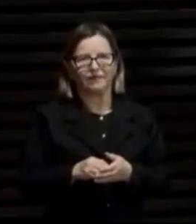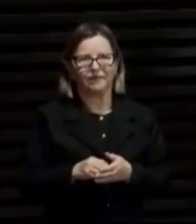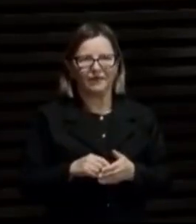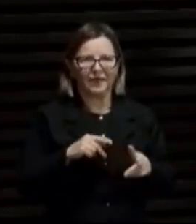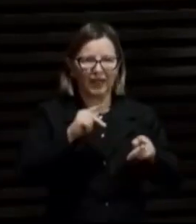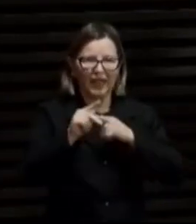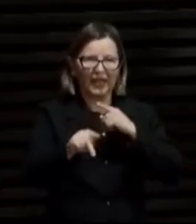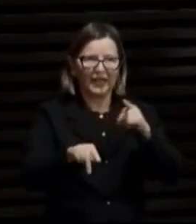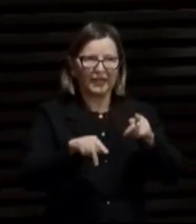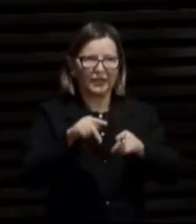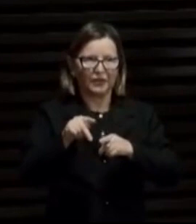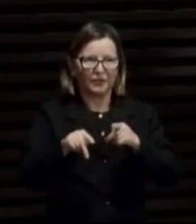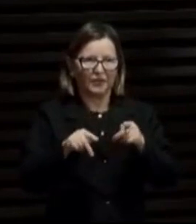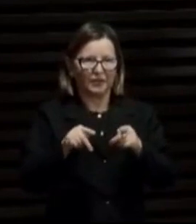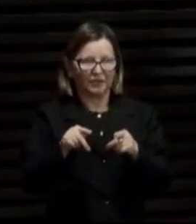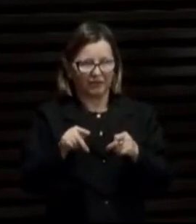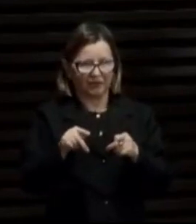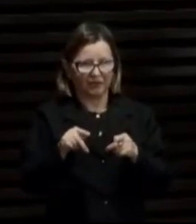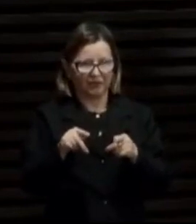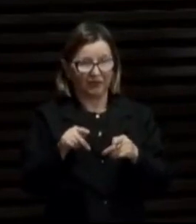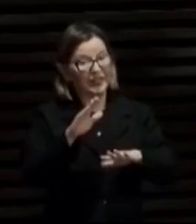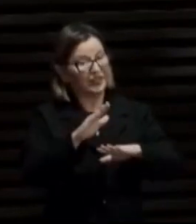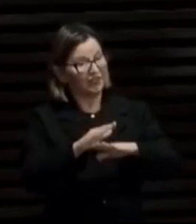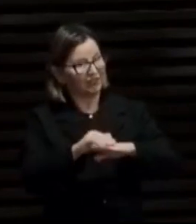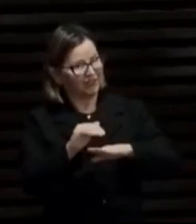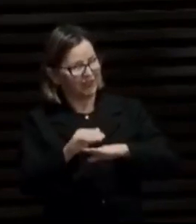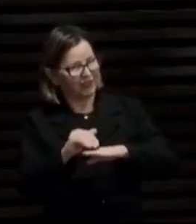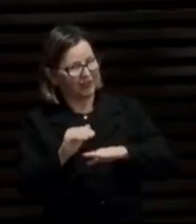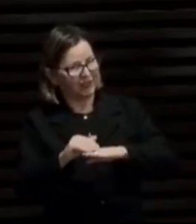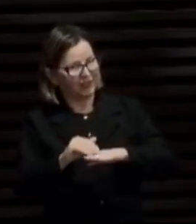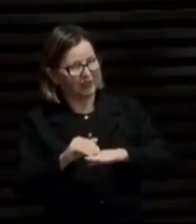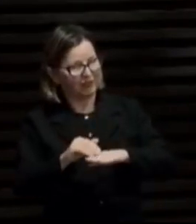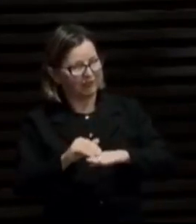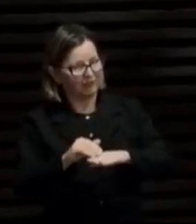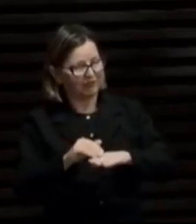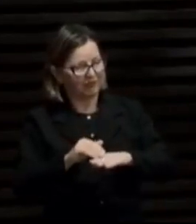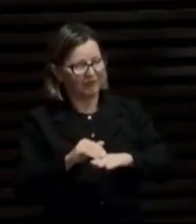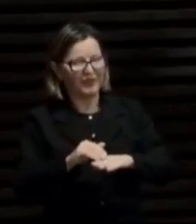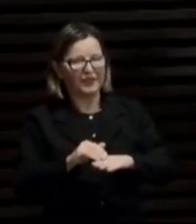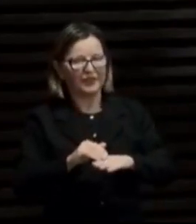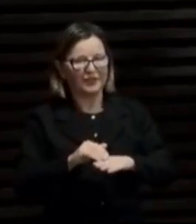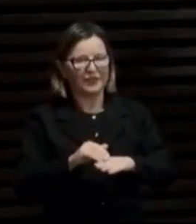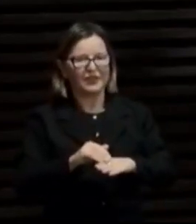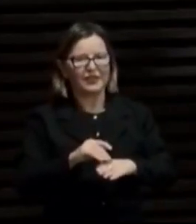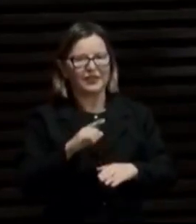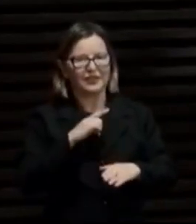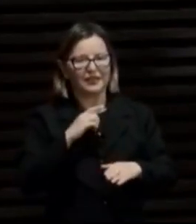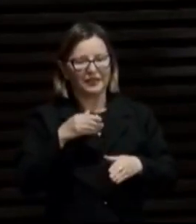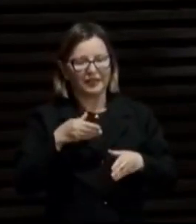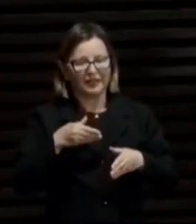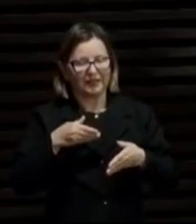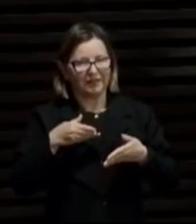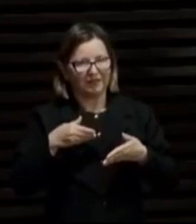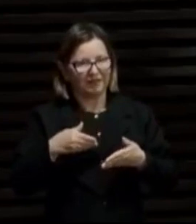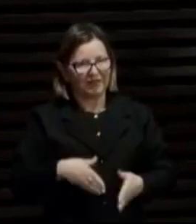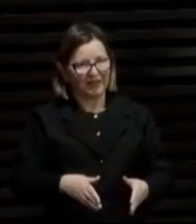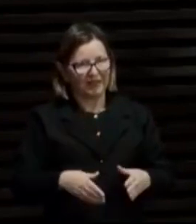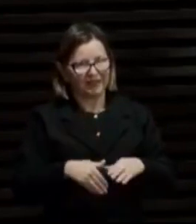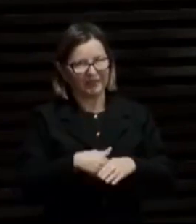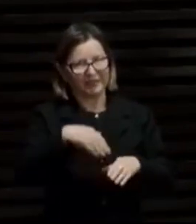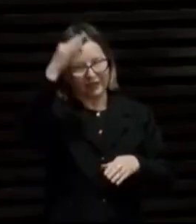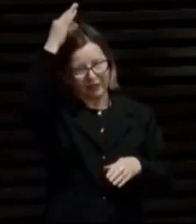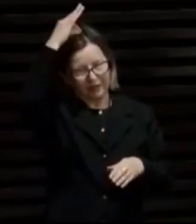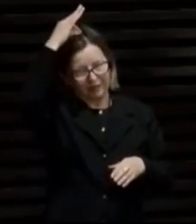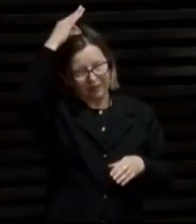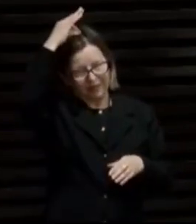são eficazmente chamados e regenerados, tendo sido criados